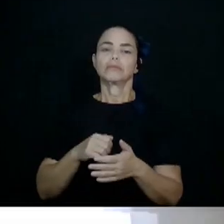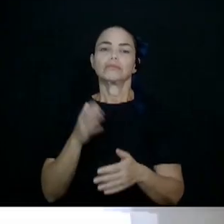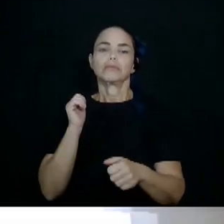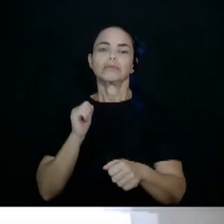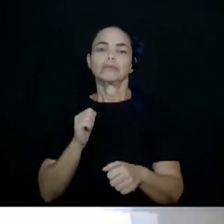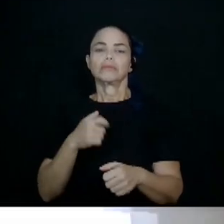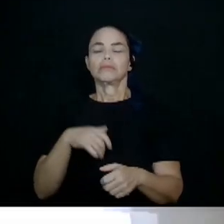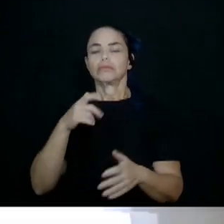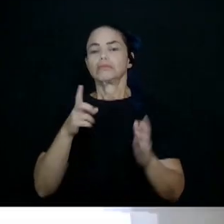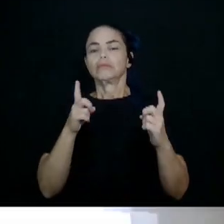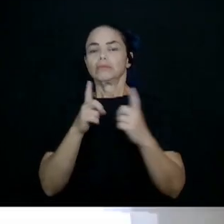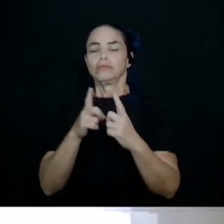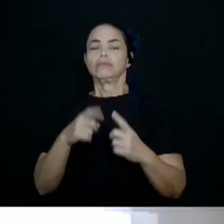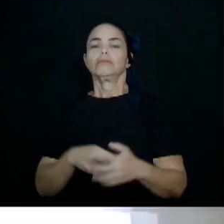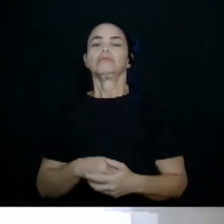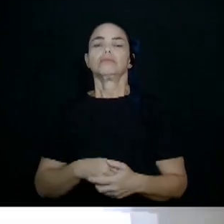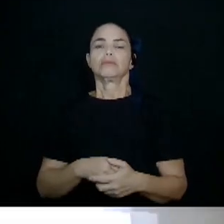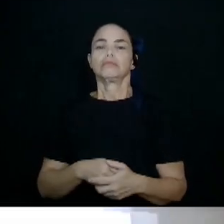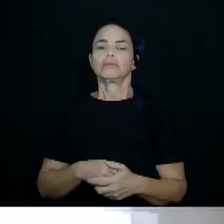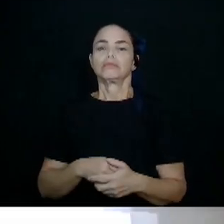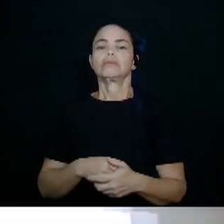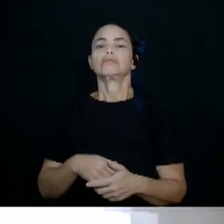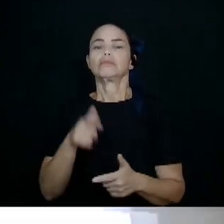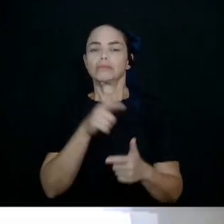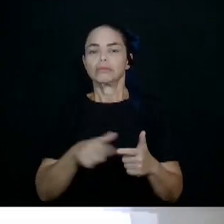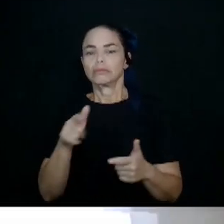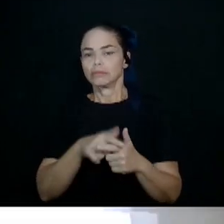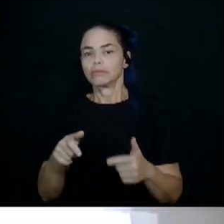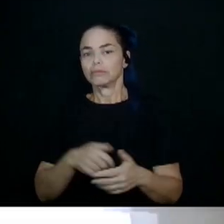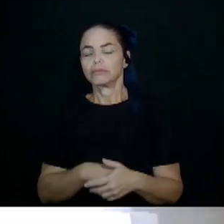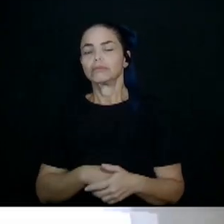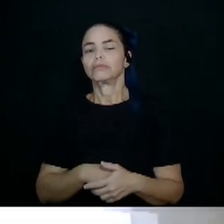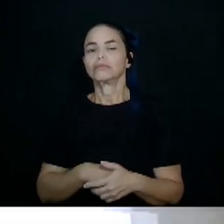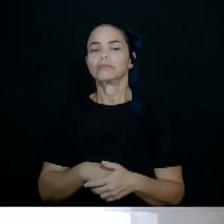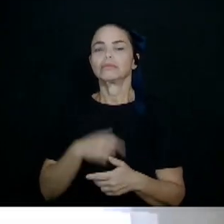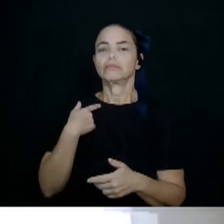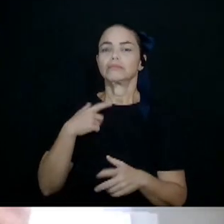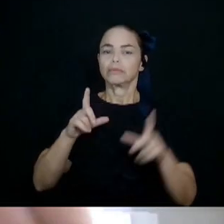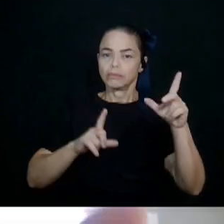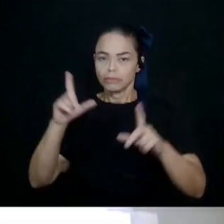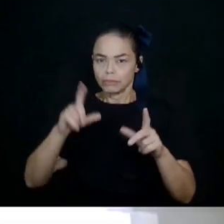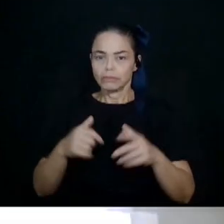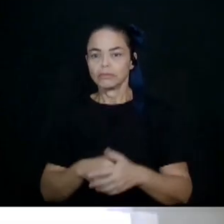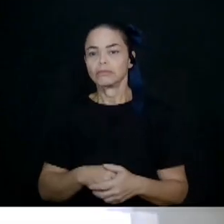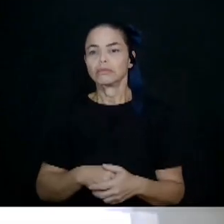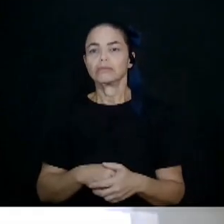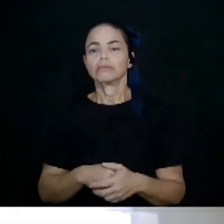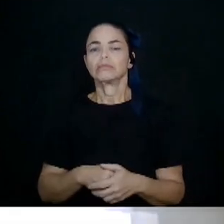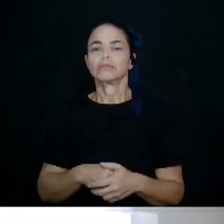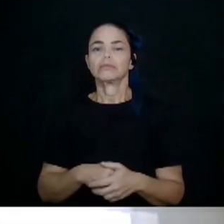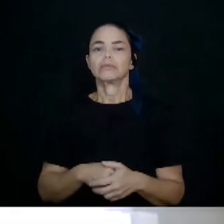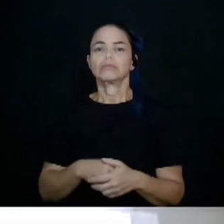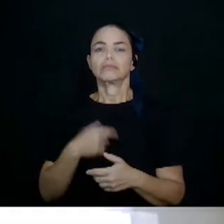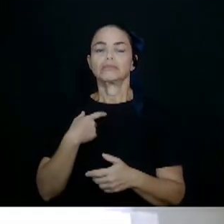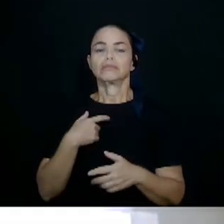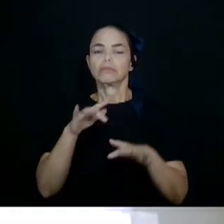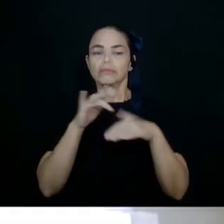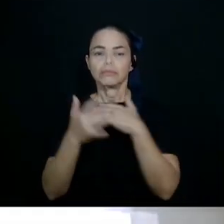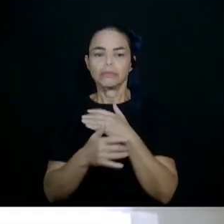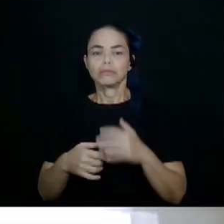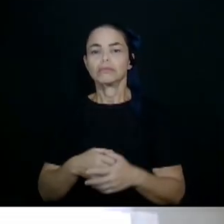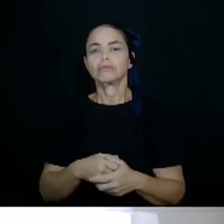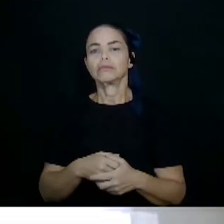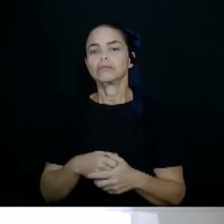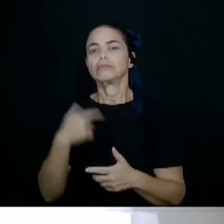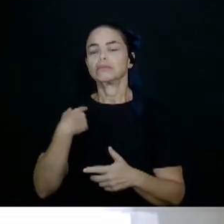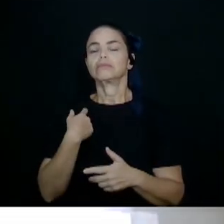diagnóstico. É o público leigo que tem acesso a um programa de TV, às redes sociais, né, o quão delicado